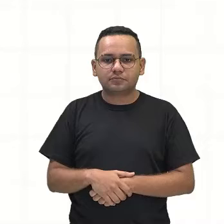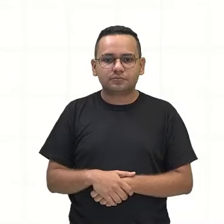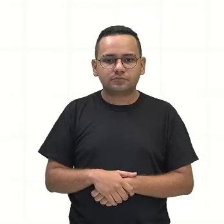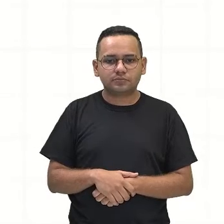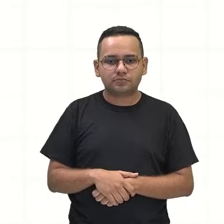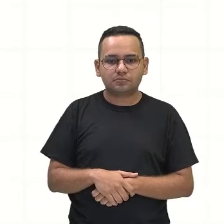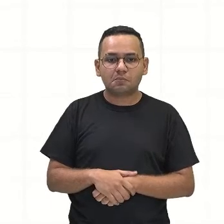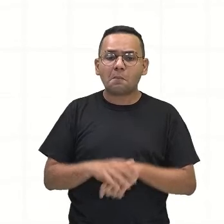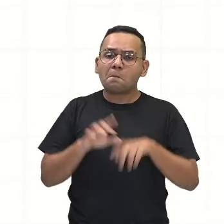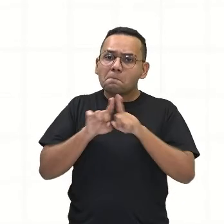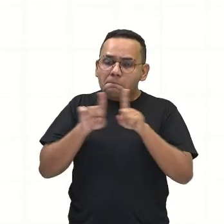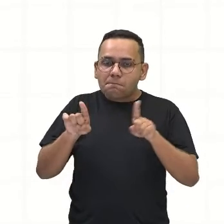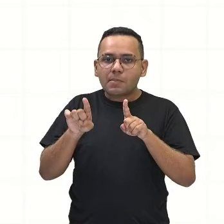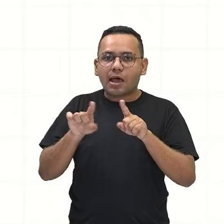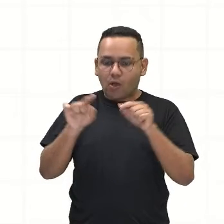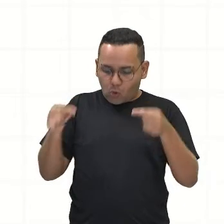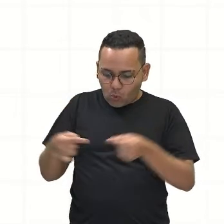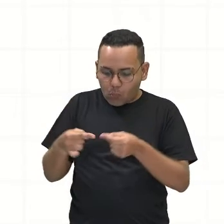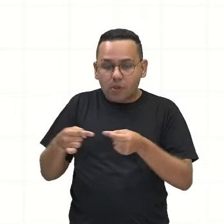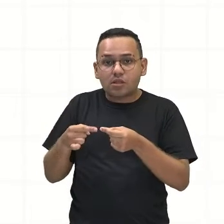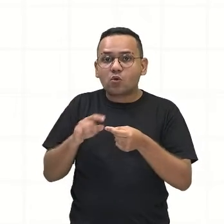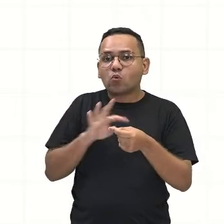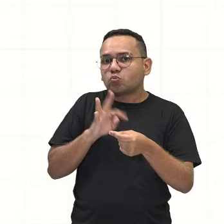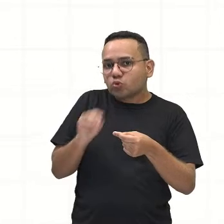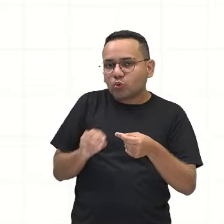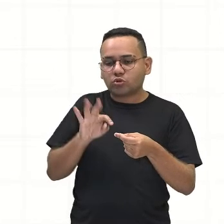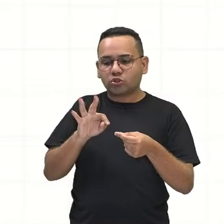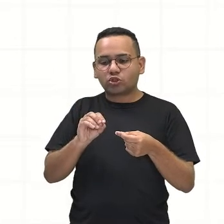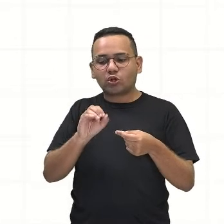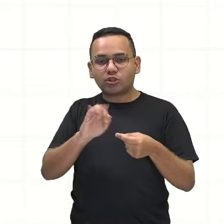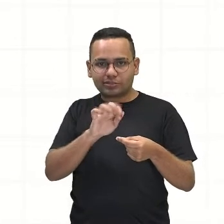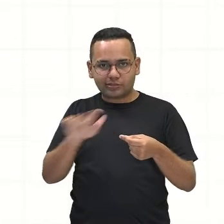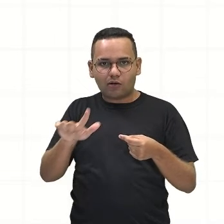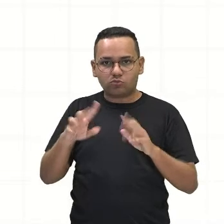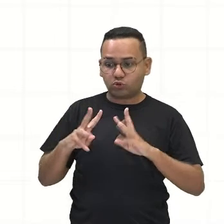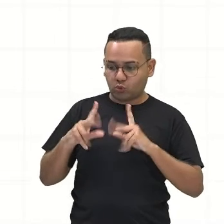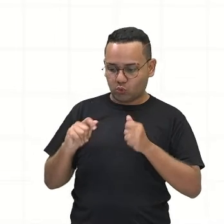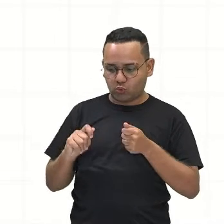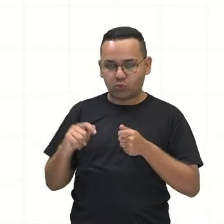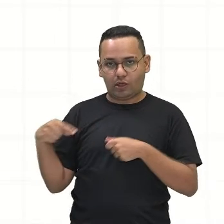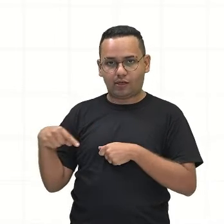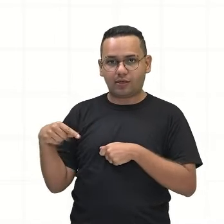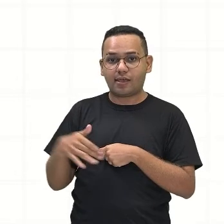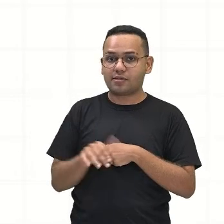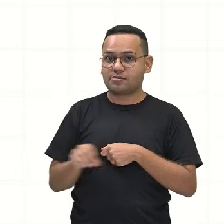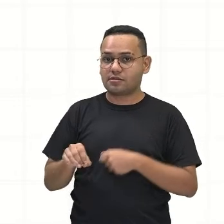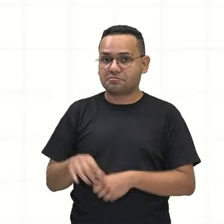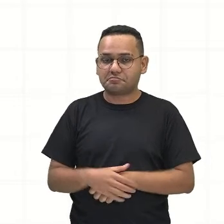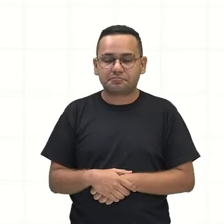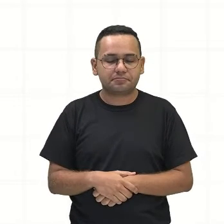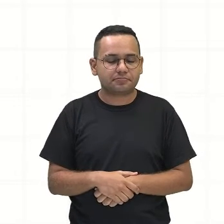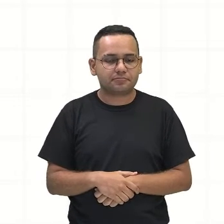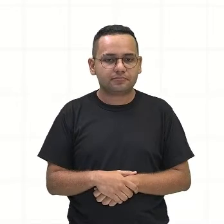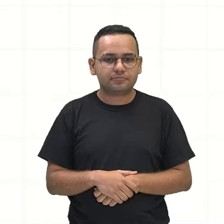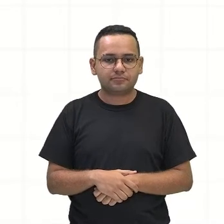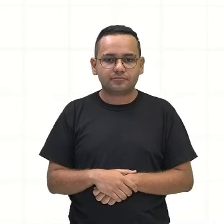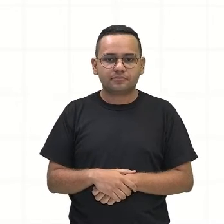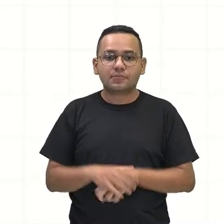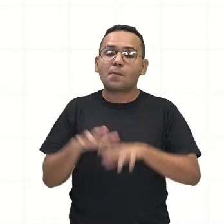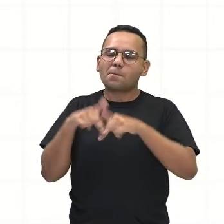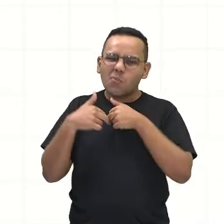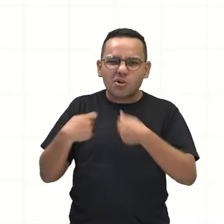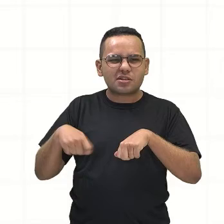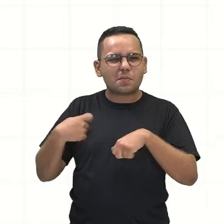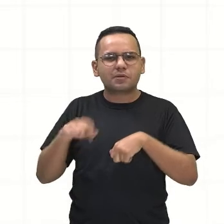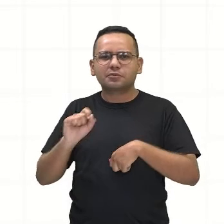em relação ao total. Então, o total a gente já tem 100, né? Então, você vai dividir